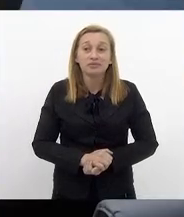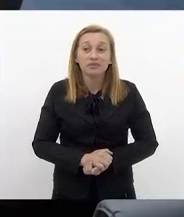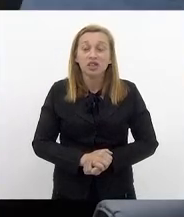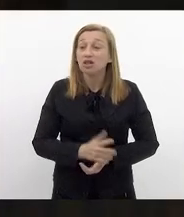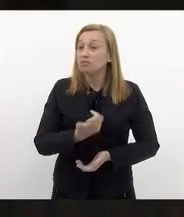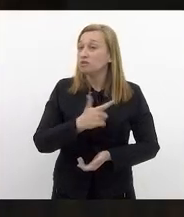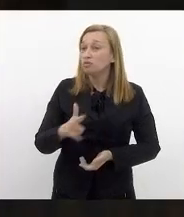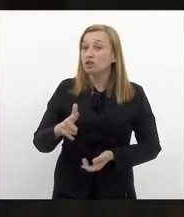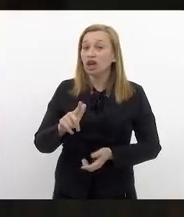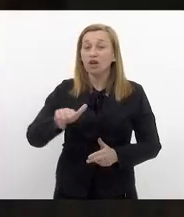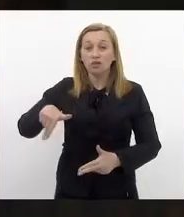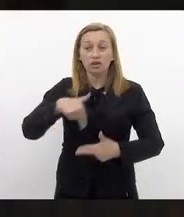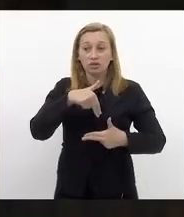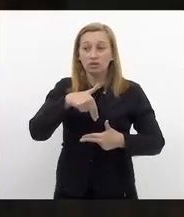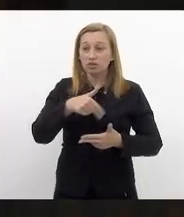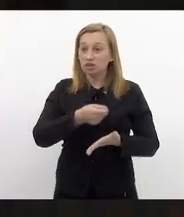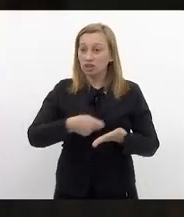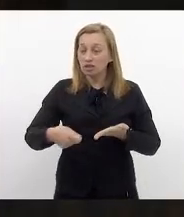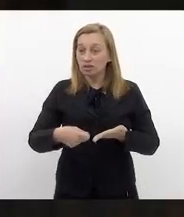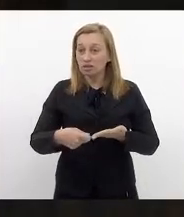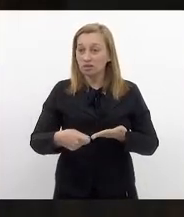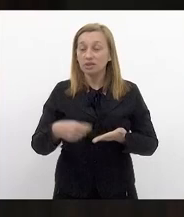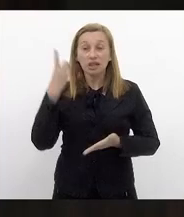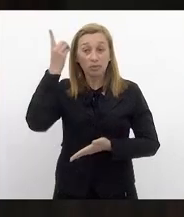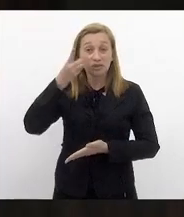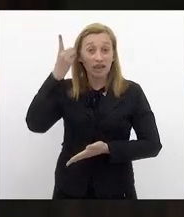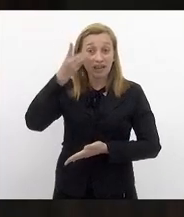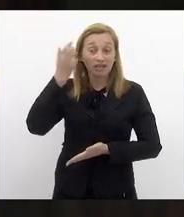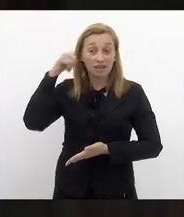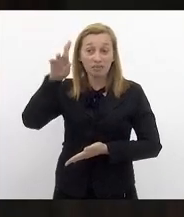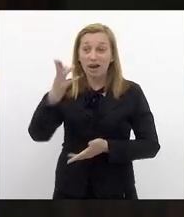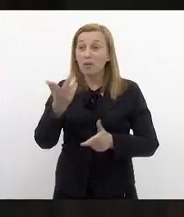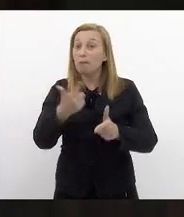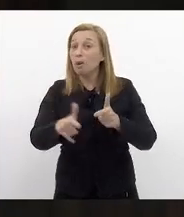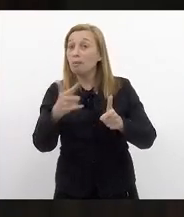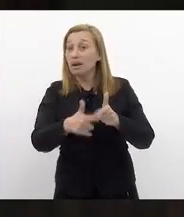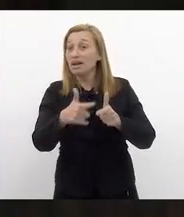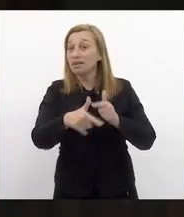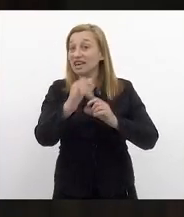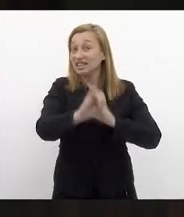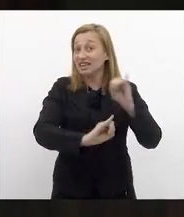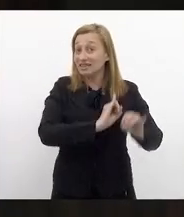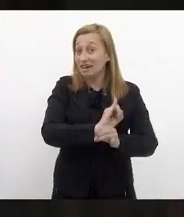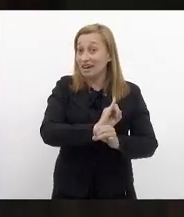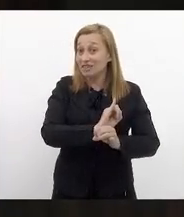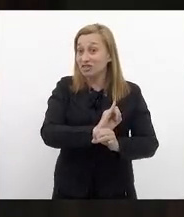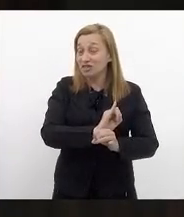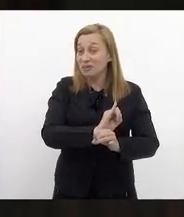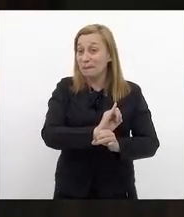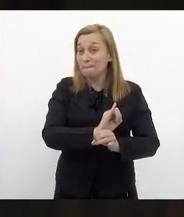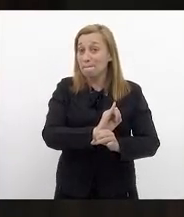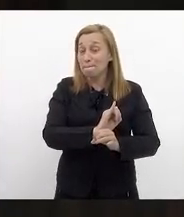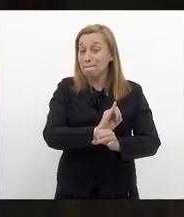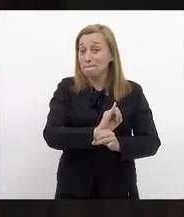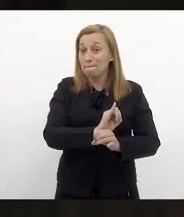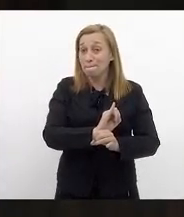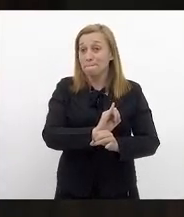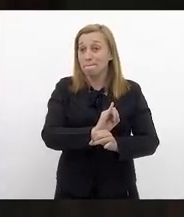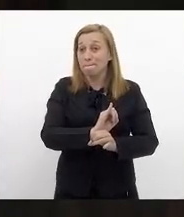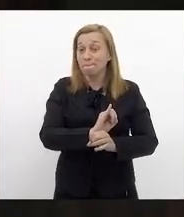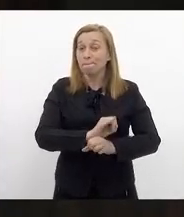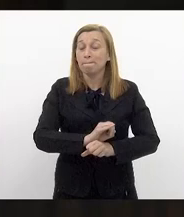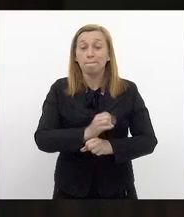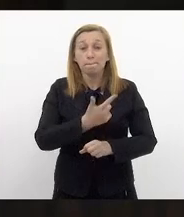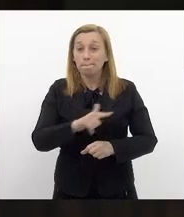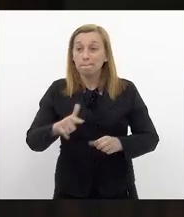Não havendo mais oradores inscritos, o deputado Eliomar teve um problema de conexão, ele está no plenário online.